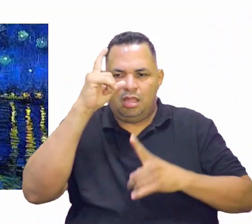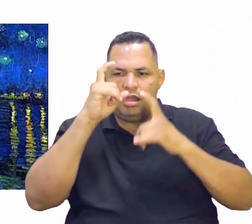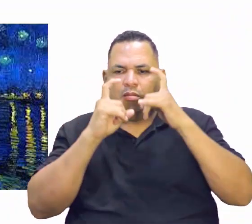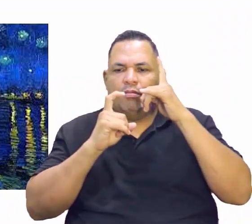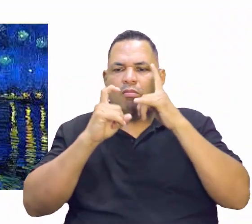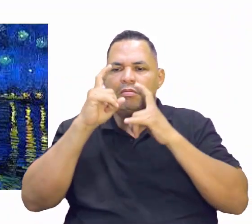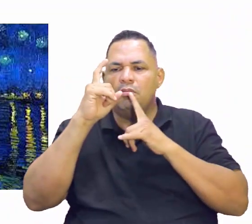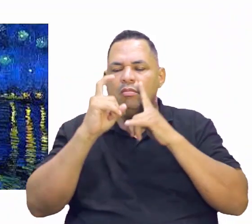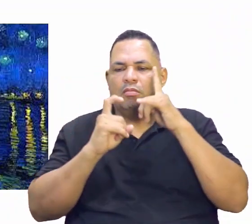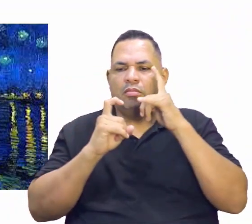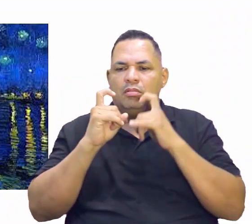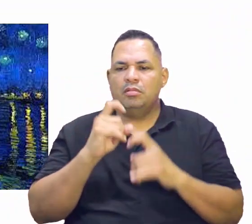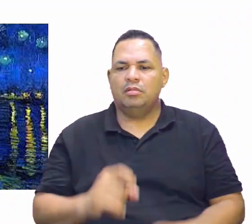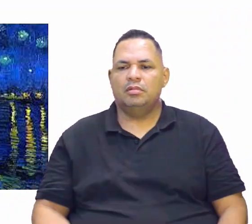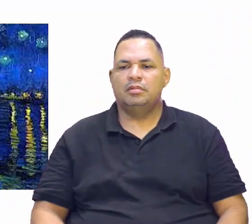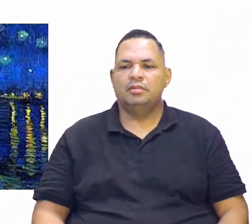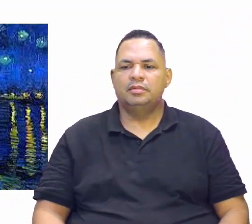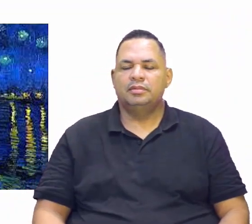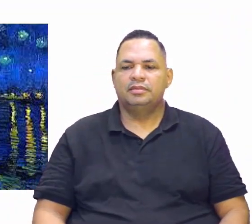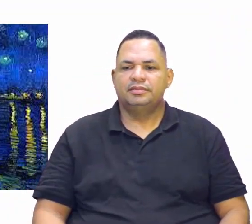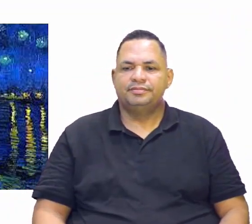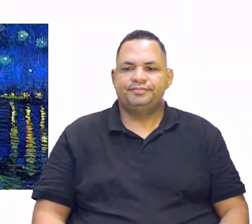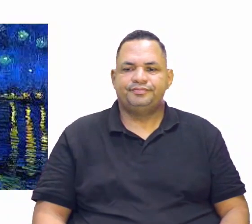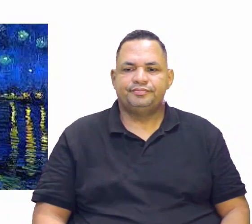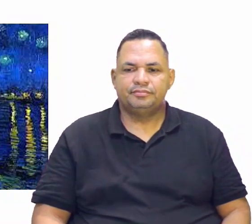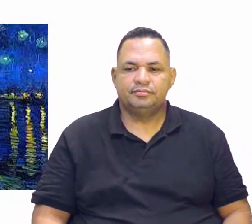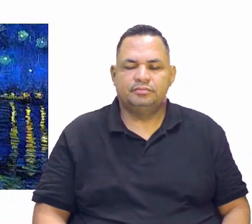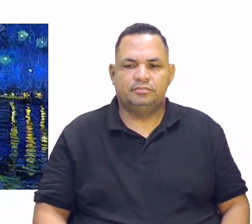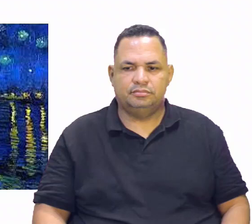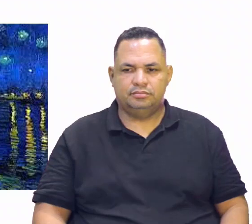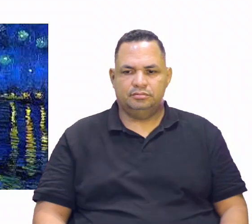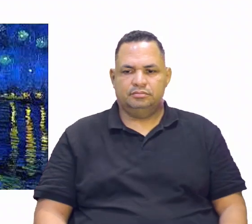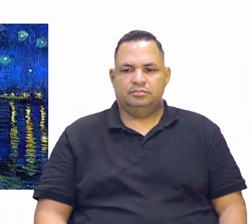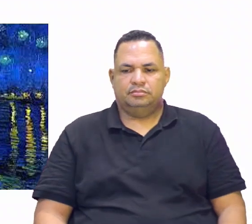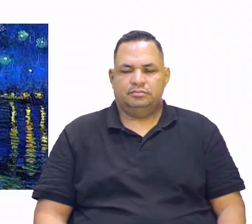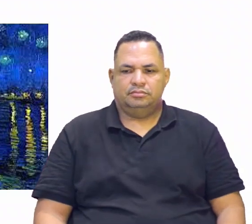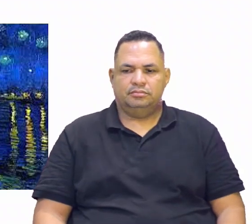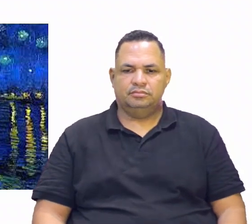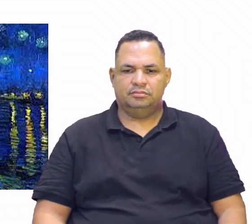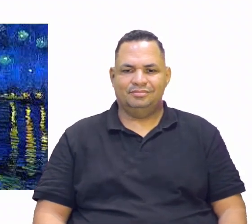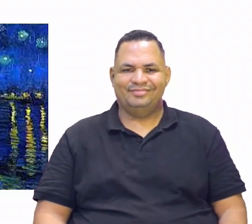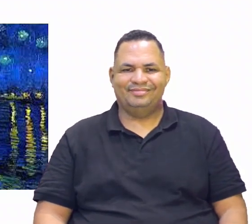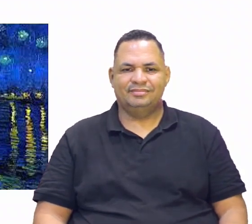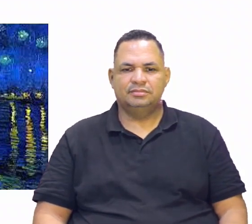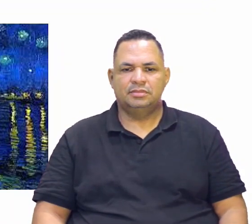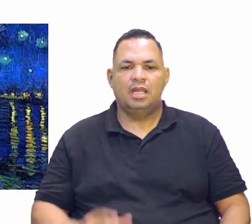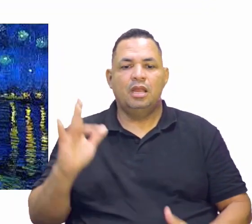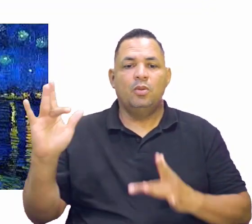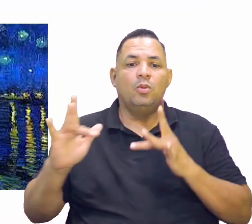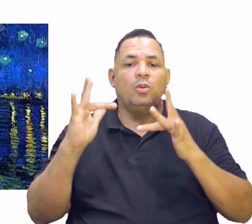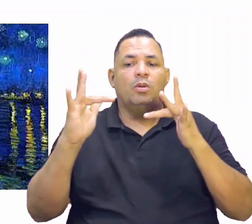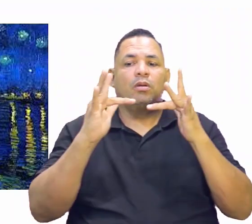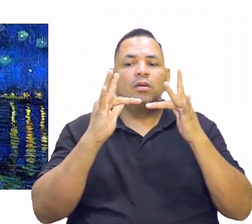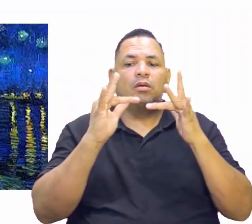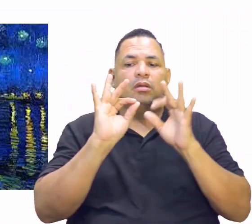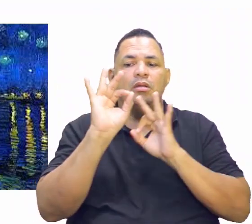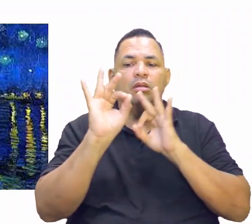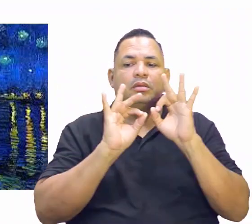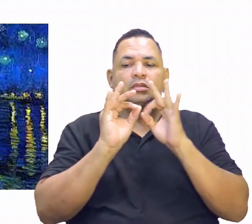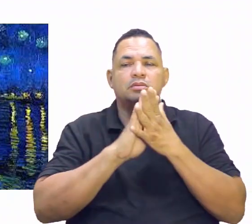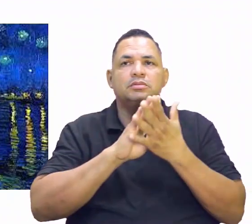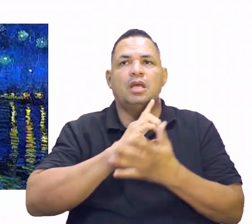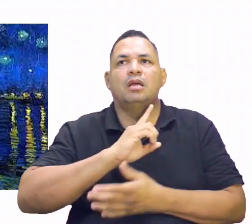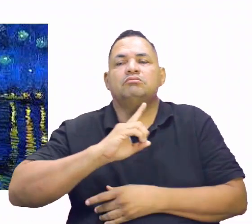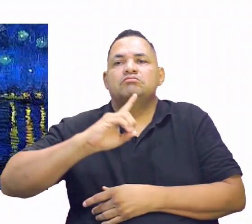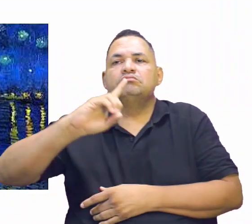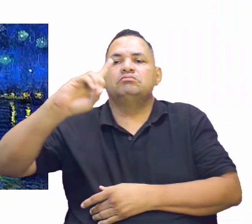expressão que a obra representava. Lá no clássico, né, a questão dos deuses,